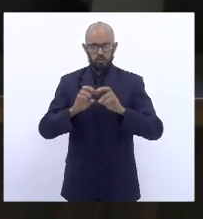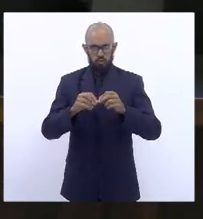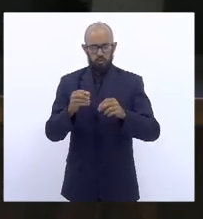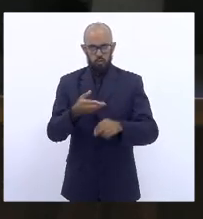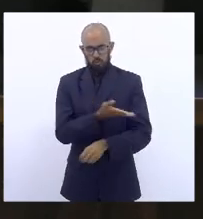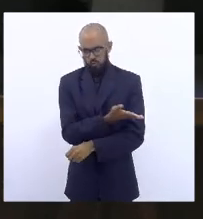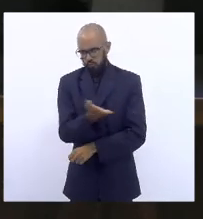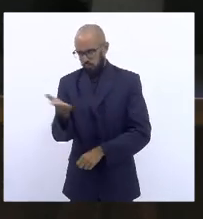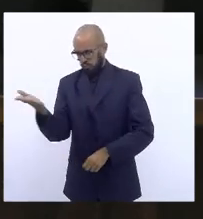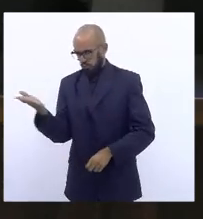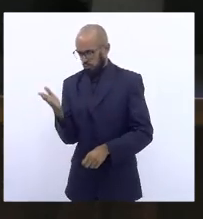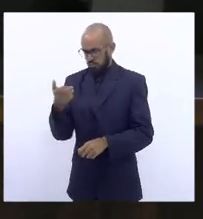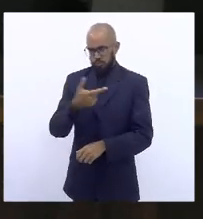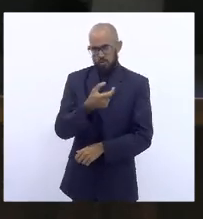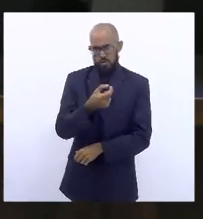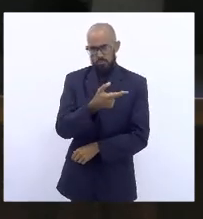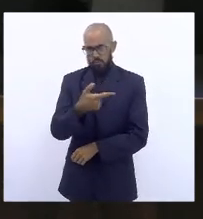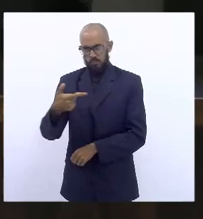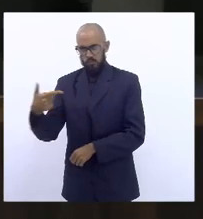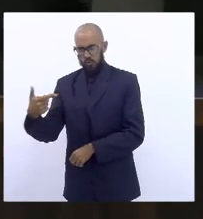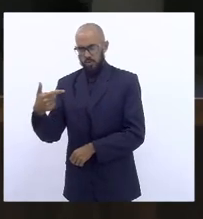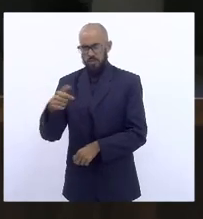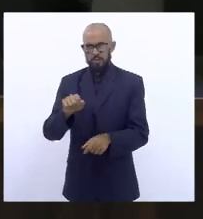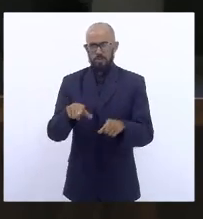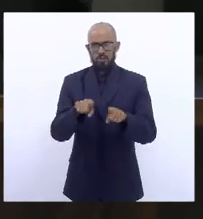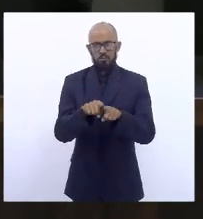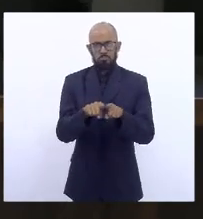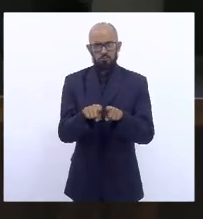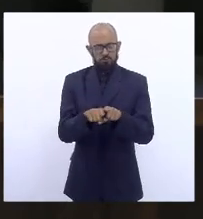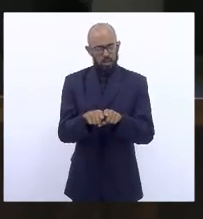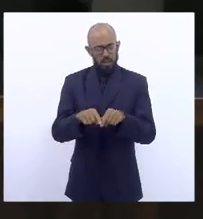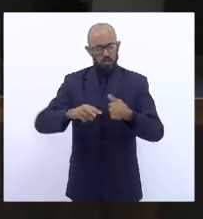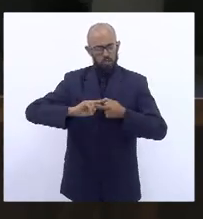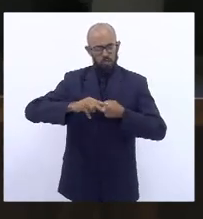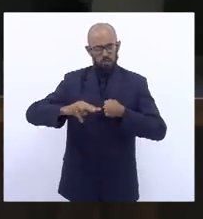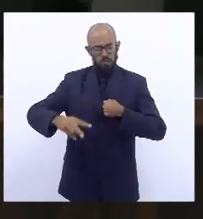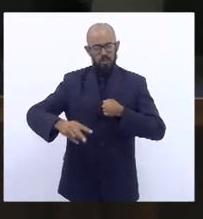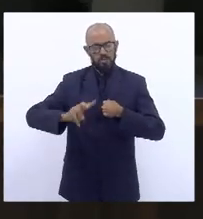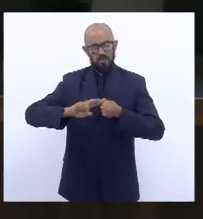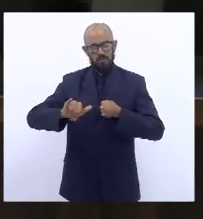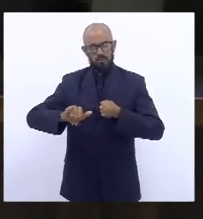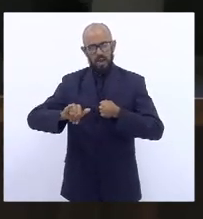todas, ao longo do ano 2022, e com ramificações que vão ficar e vão perdurar,